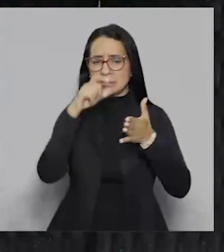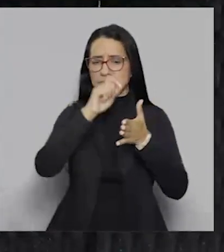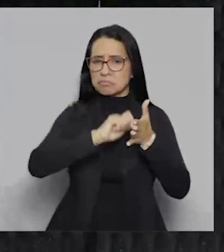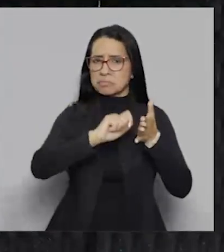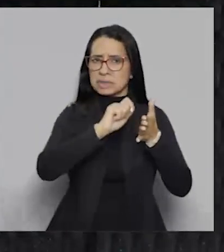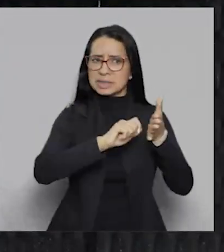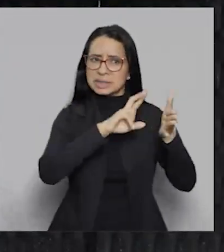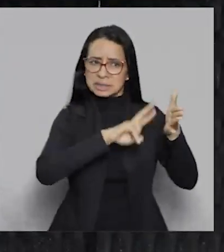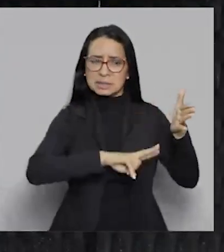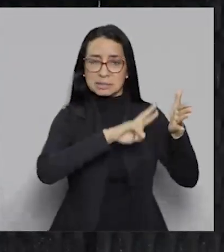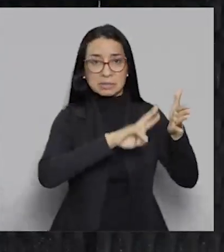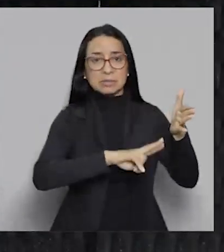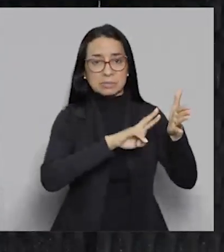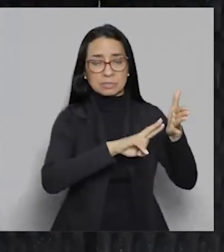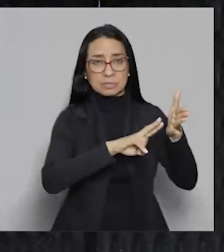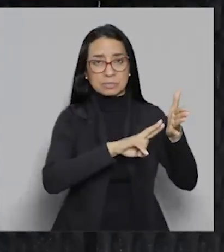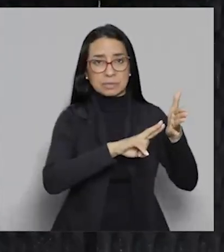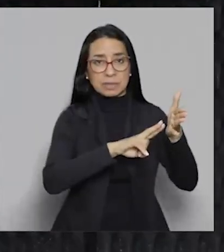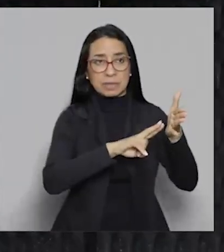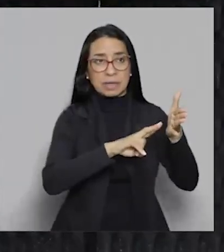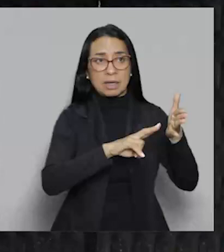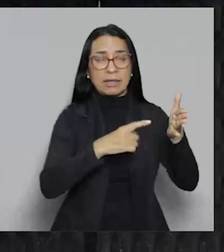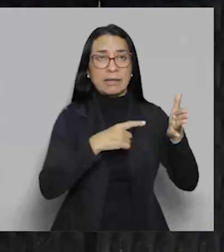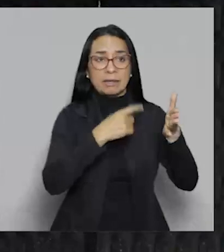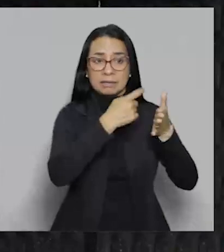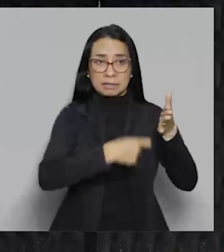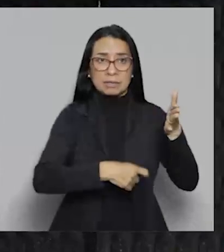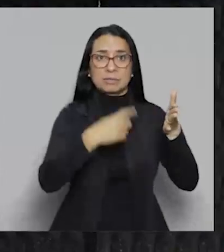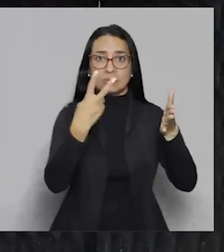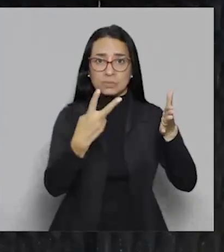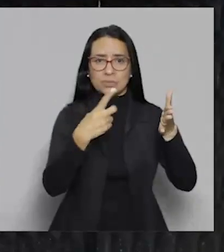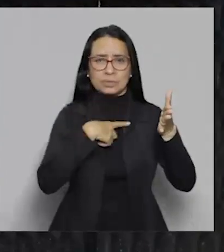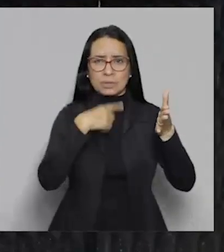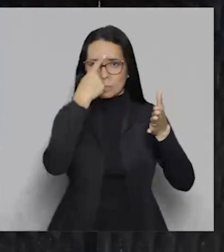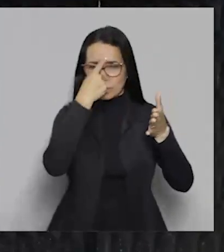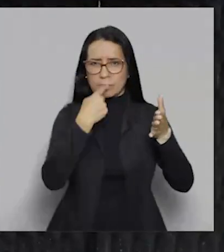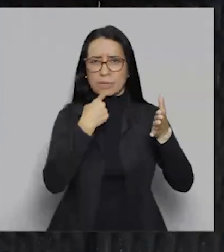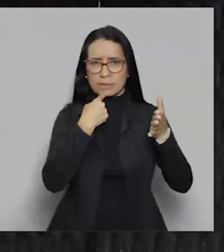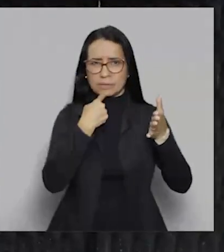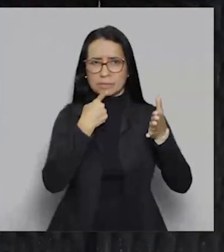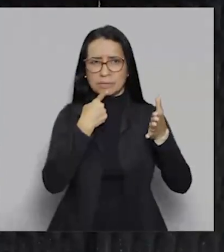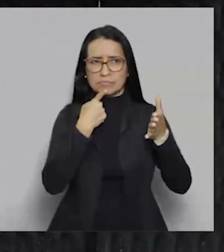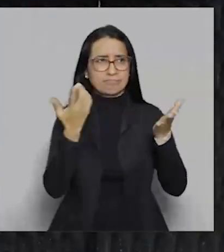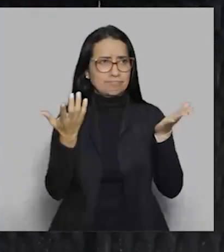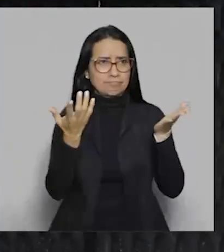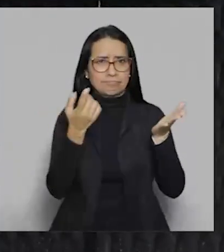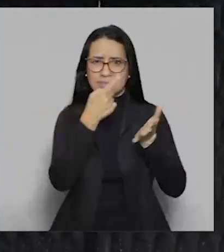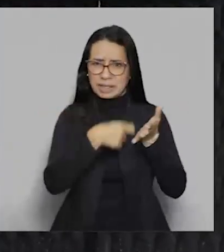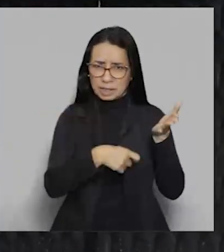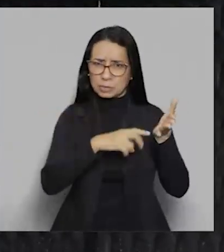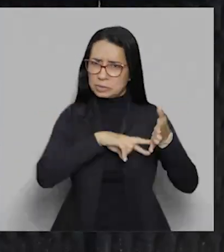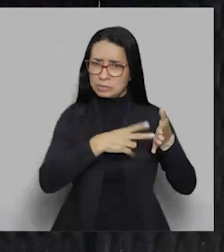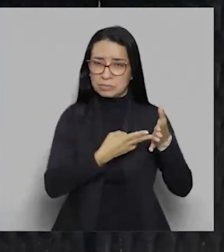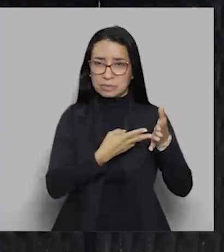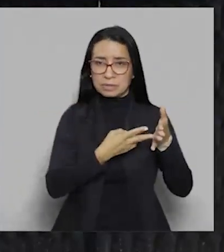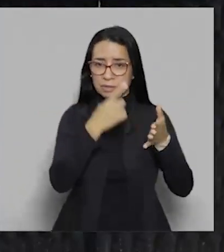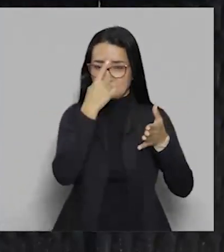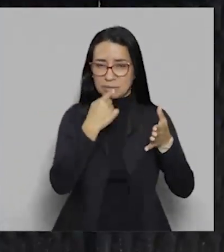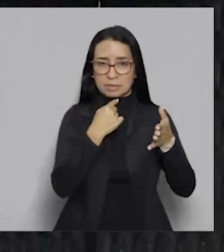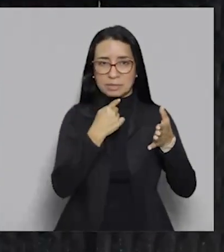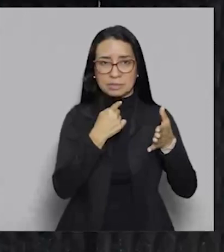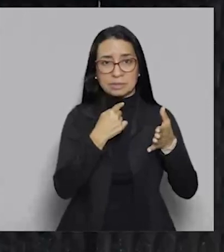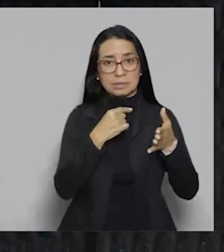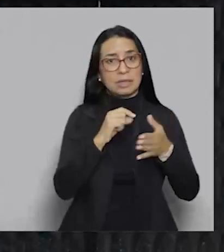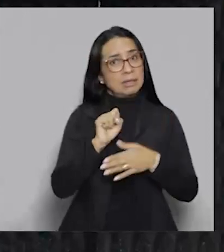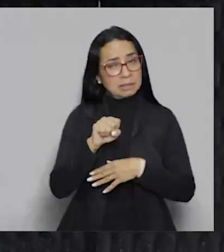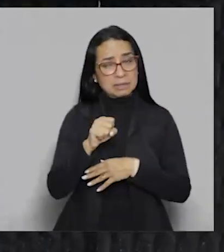é uma imagem? Eu consigo ler uma imagem? É claro. Gente, pelo amor de Deus, se tem uma coisa que eu sempre brinco com os meus alunos, né, em sala